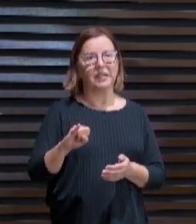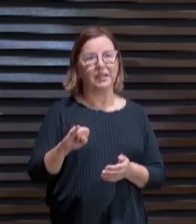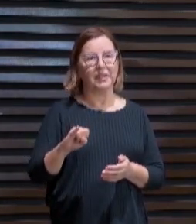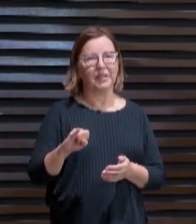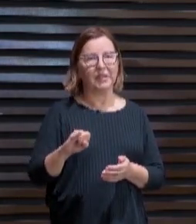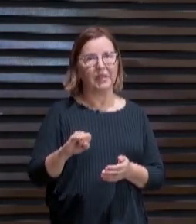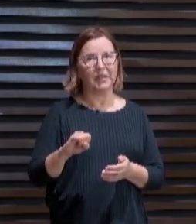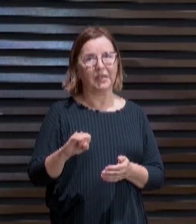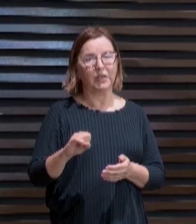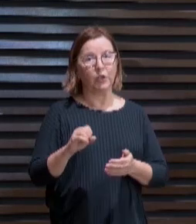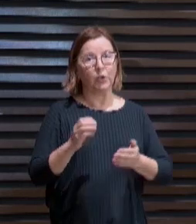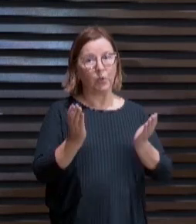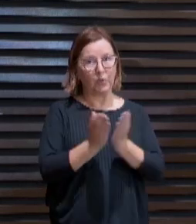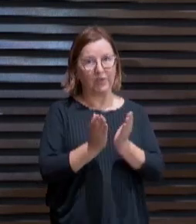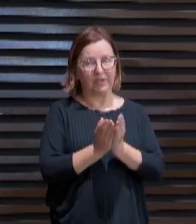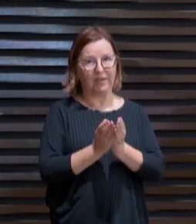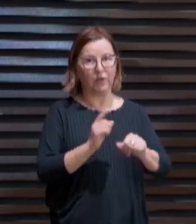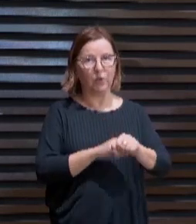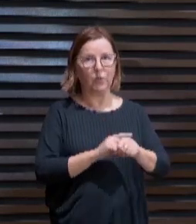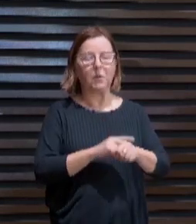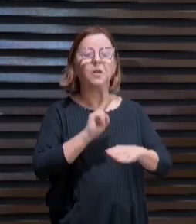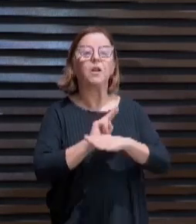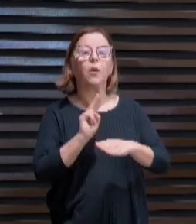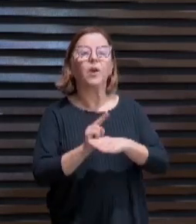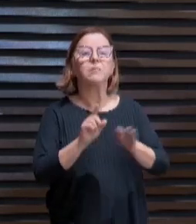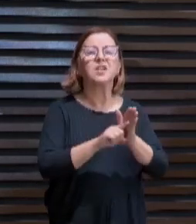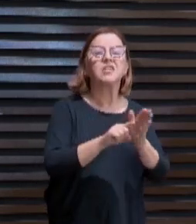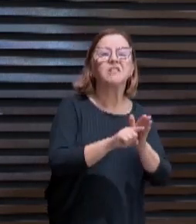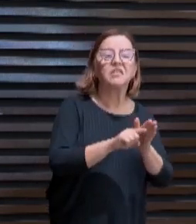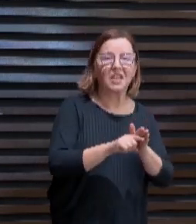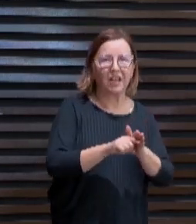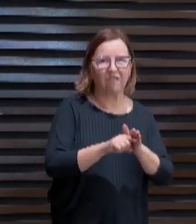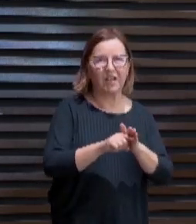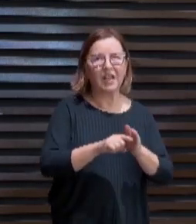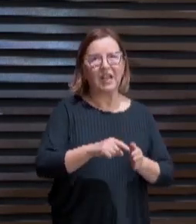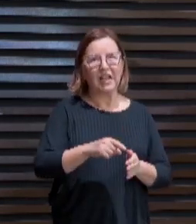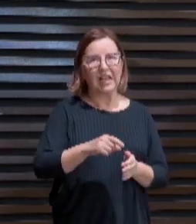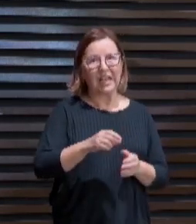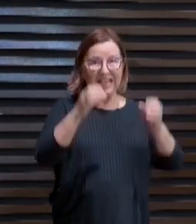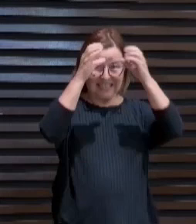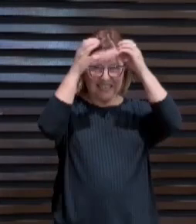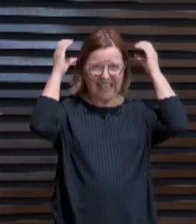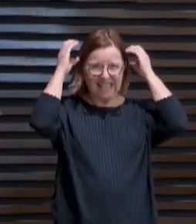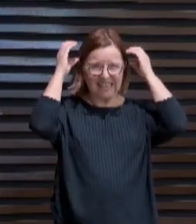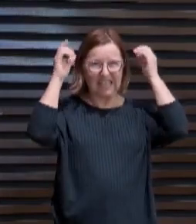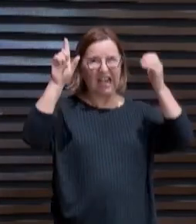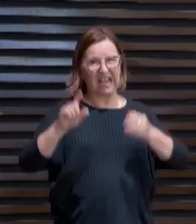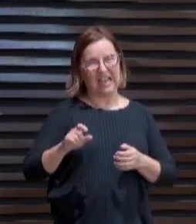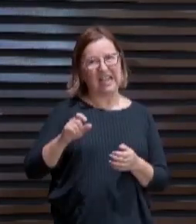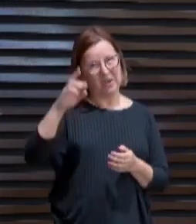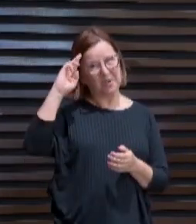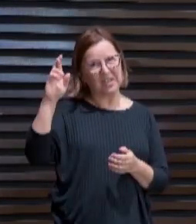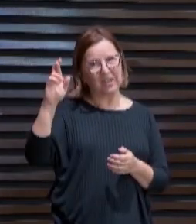de todas as consequências ali de perder suas posses, inclusive de perder suas vidas, né? Muitas